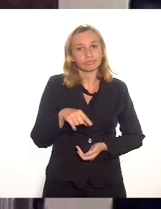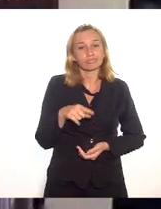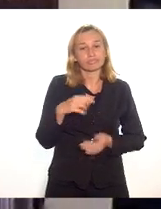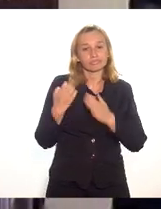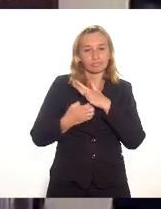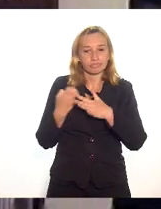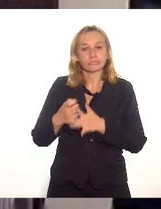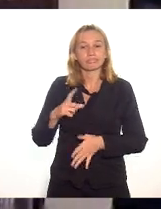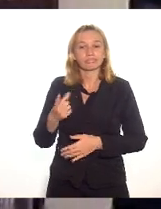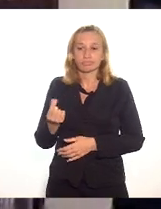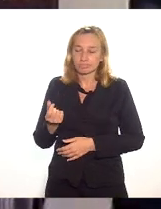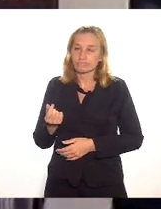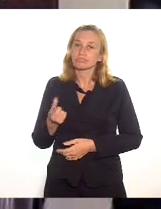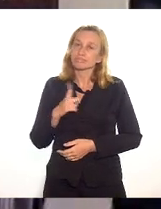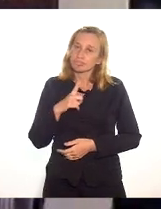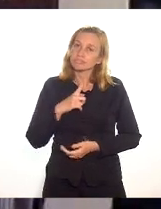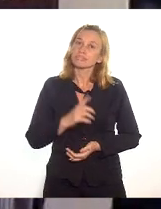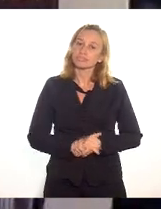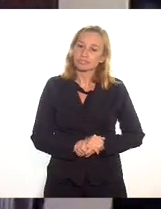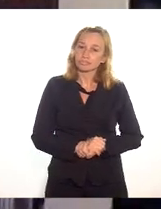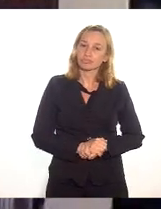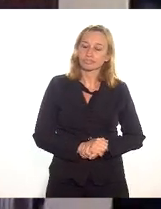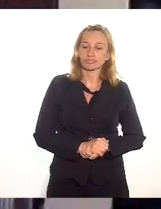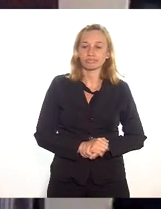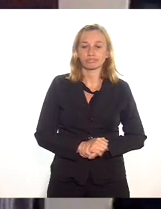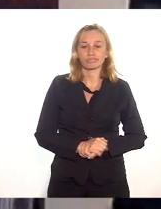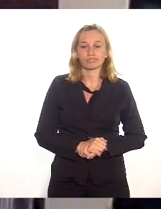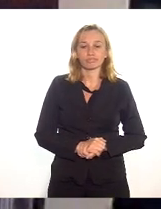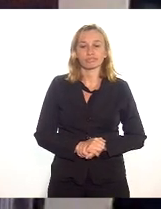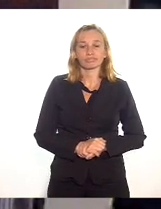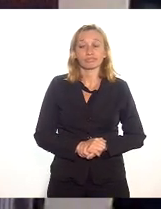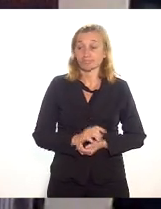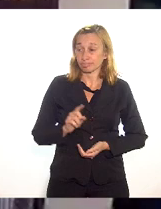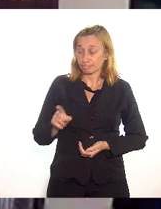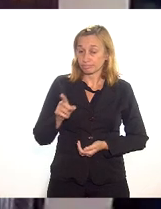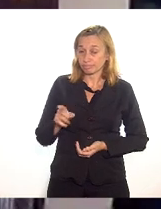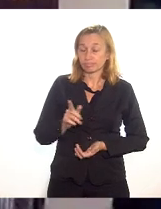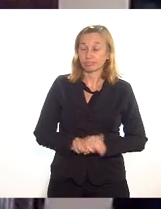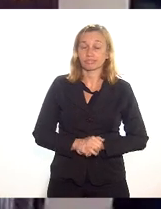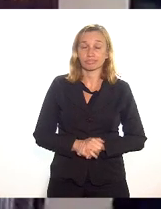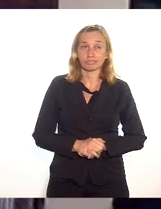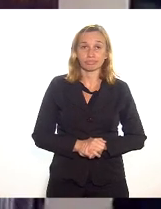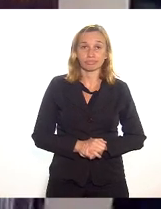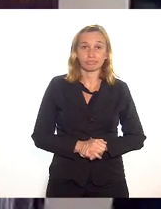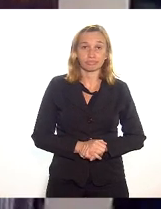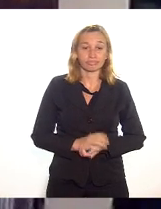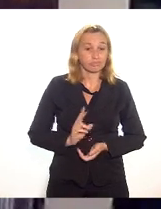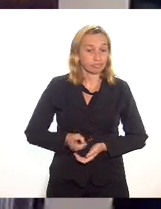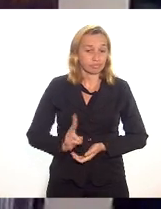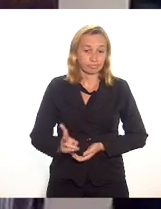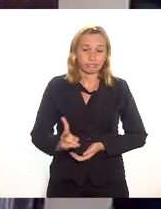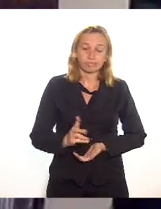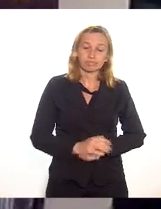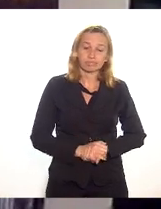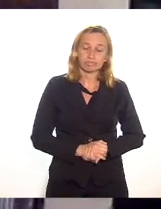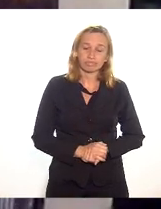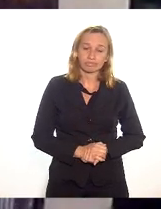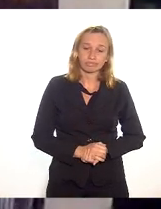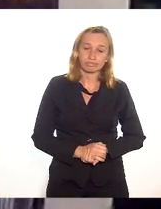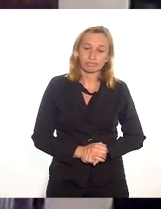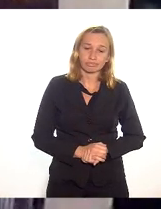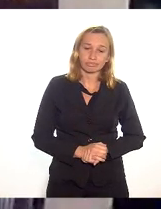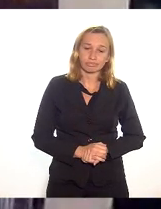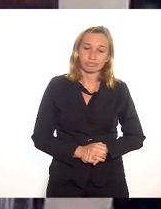gera lucros. E a empresa que gera lucro, para ela ter a continuidade,